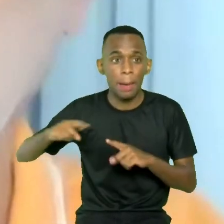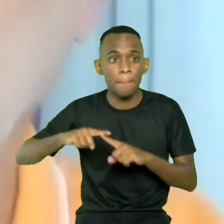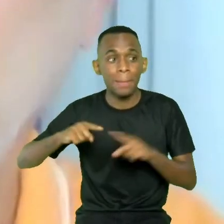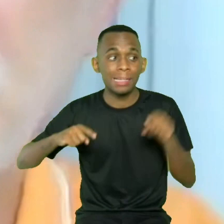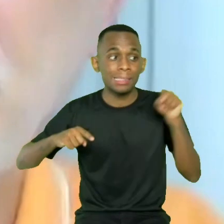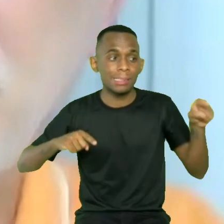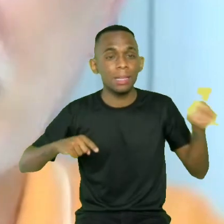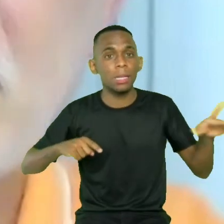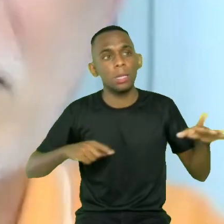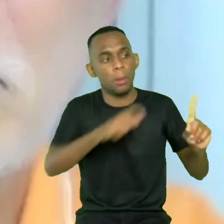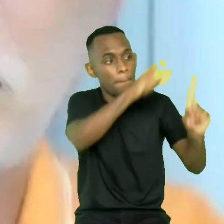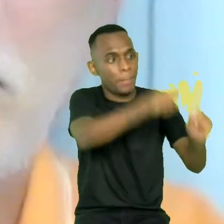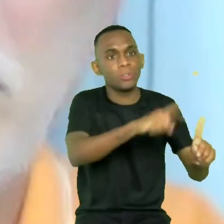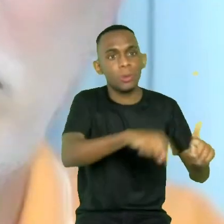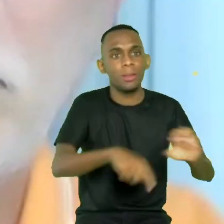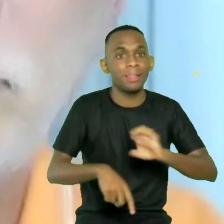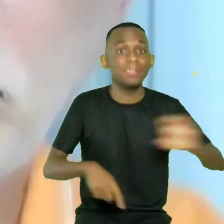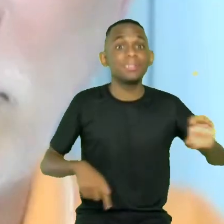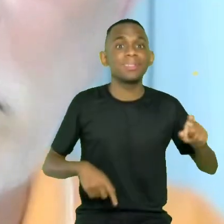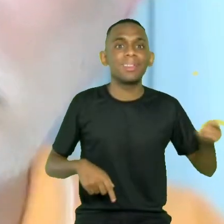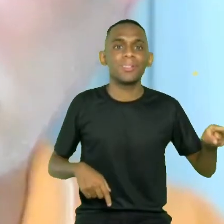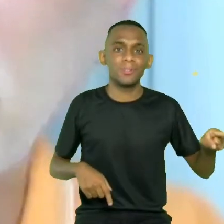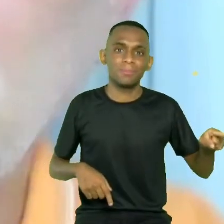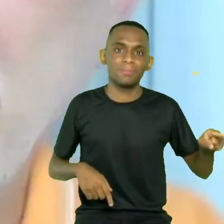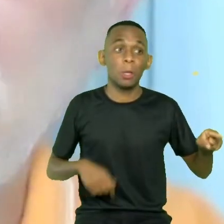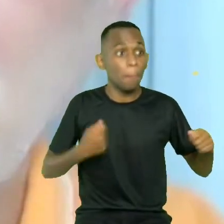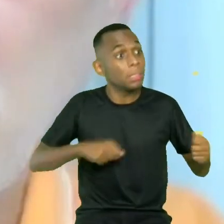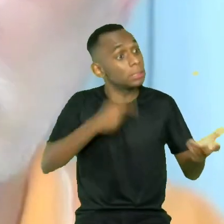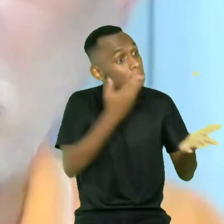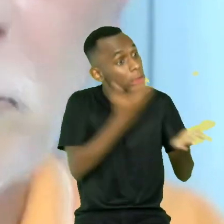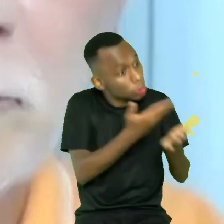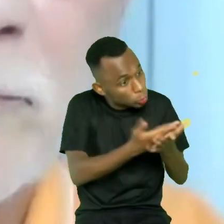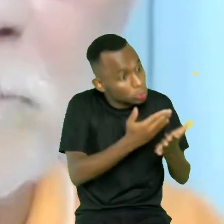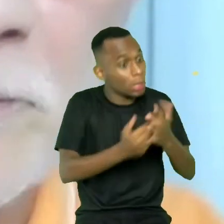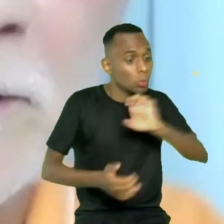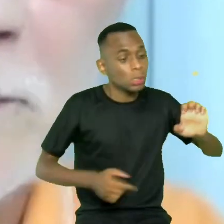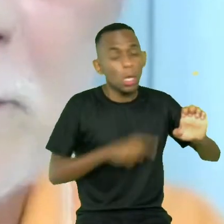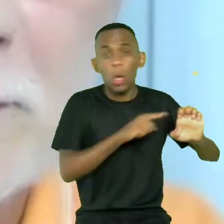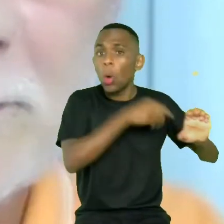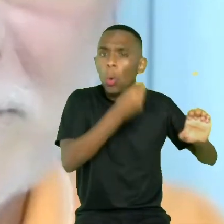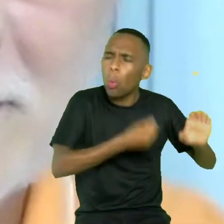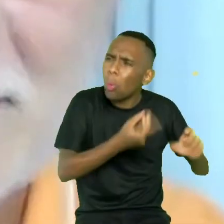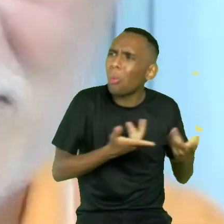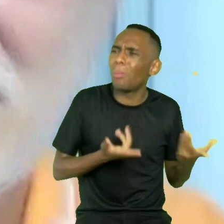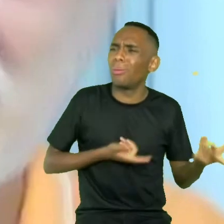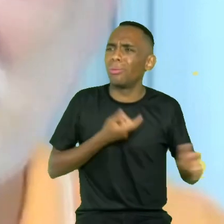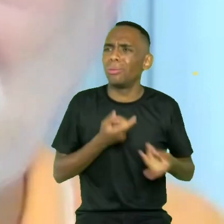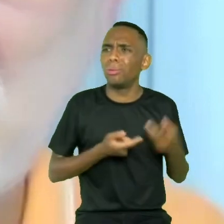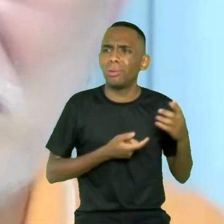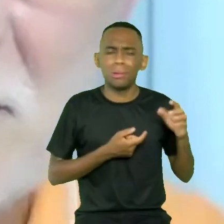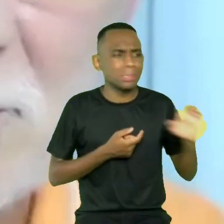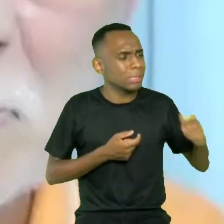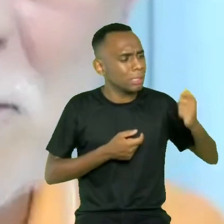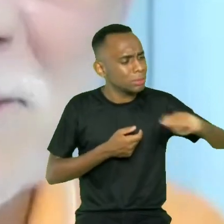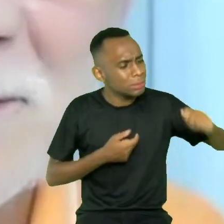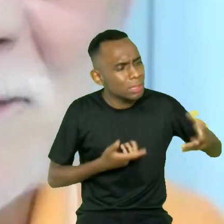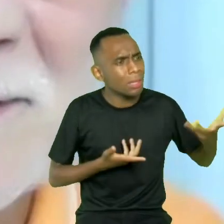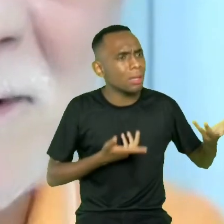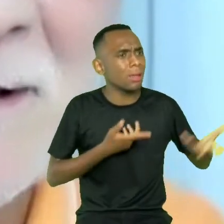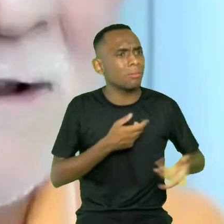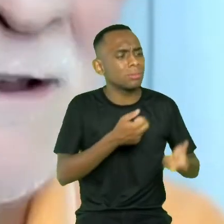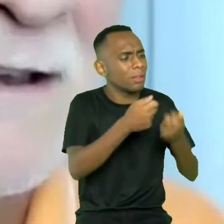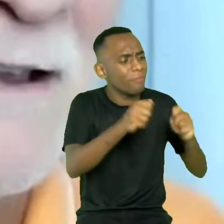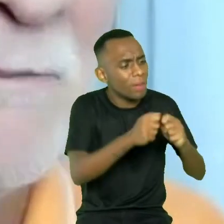canhoto, eu tenho que estudar um canhoto, como é que um canhoto se comporta em relação a várias